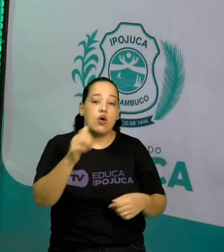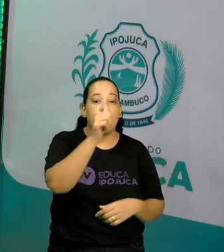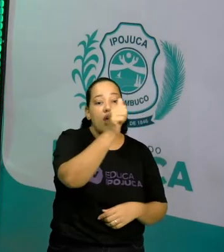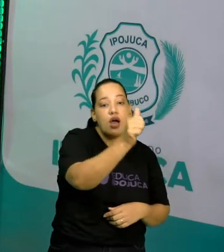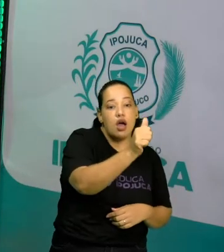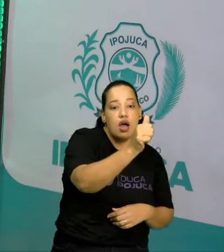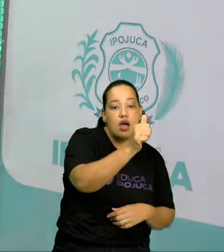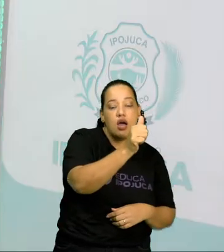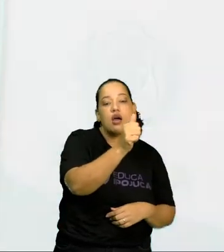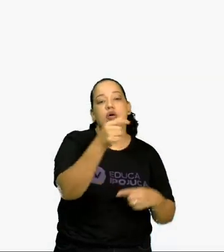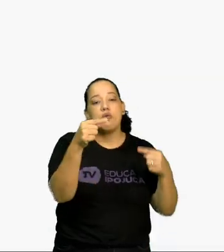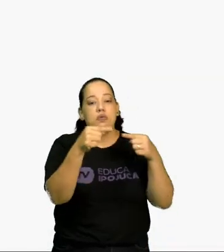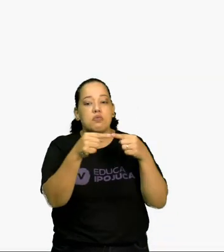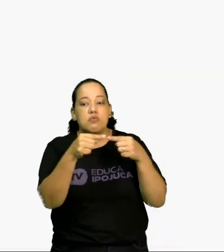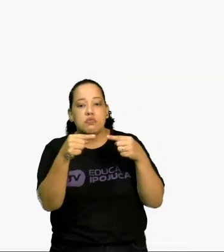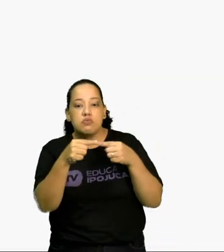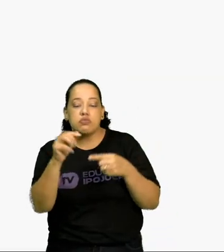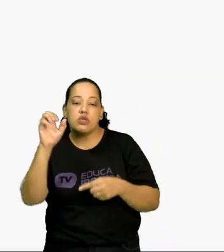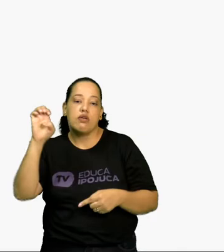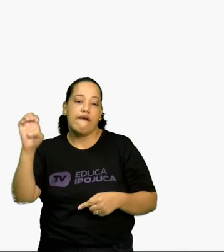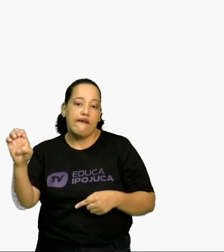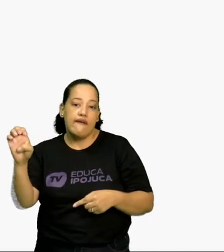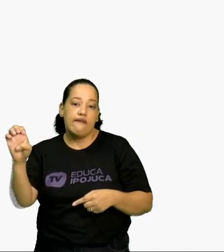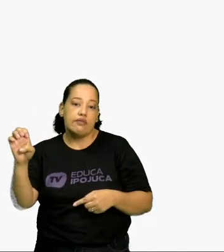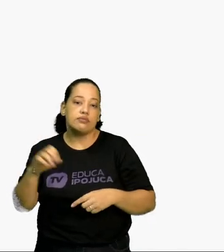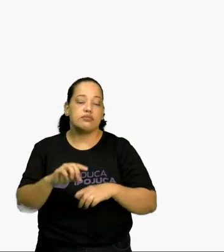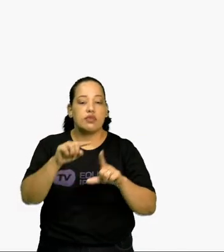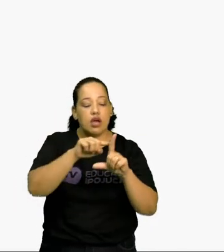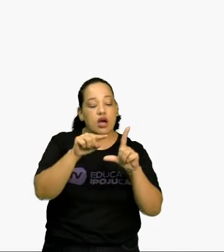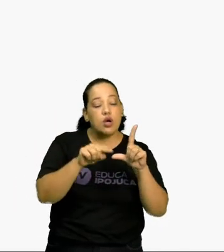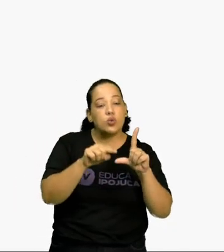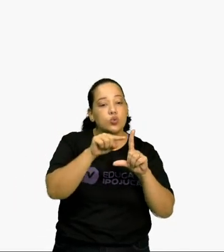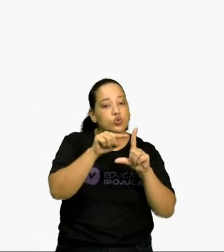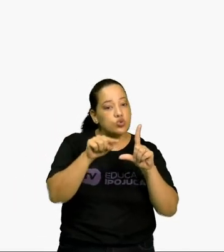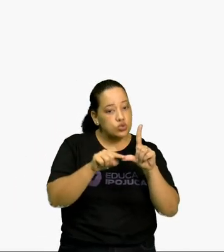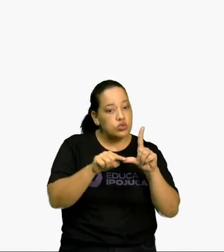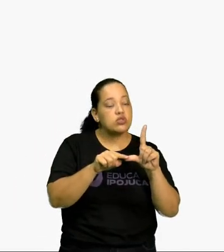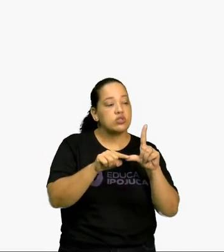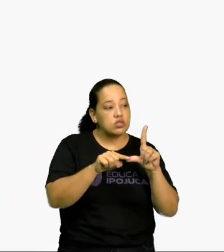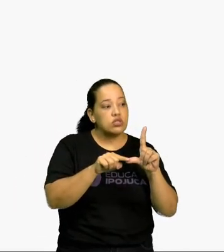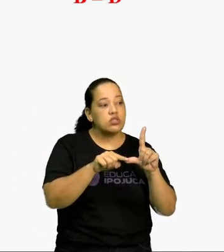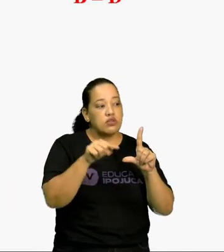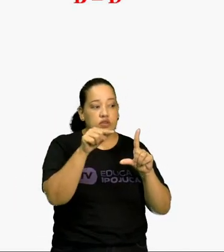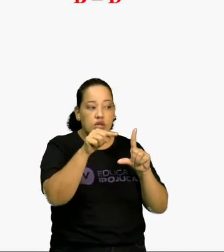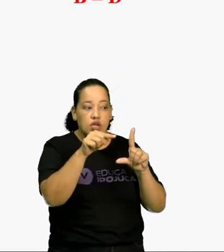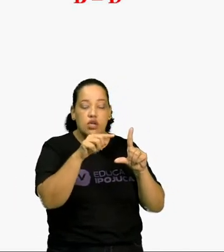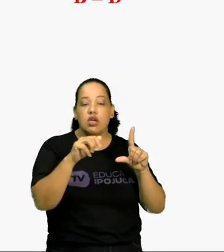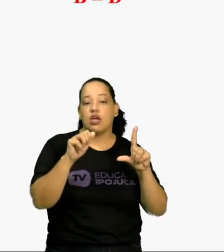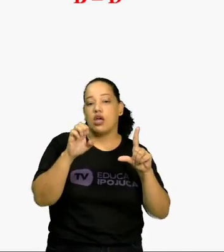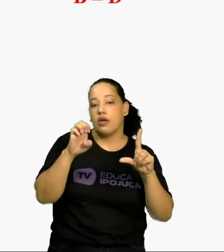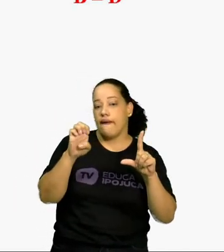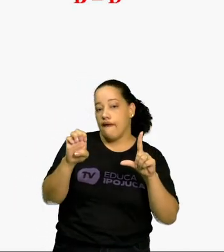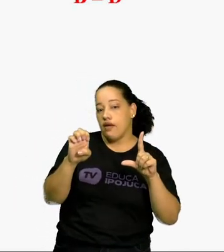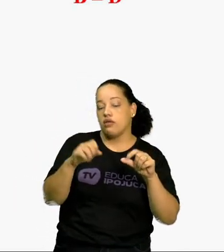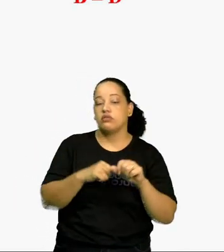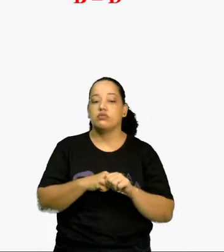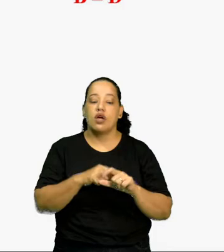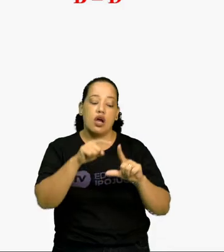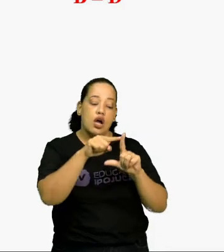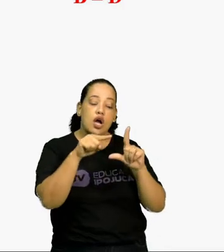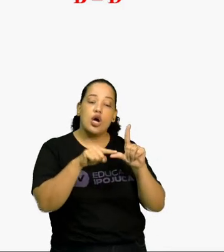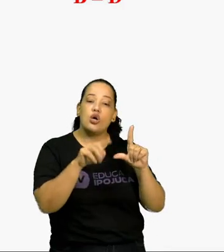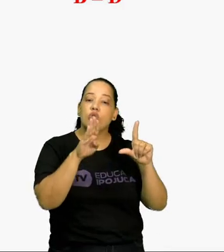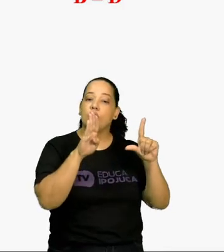ao ângulo E. Ao ângulo E, esse aqui de baixo. O ângulo B também